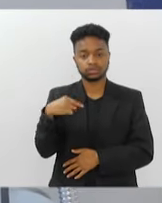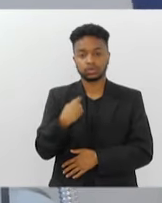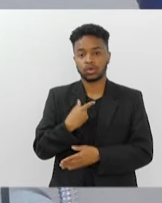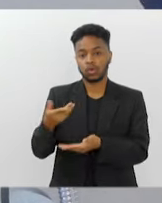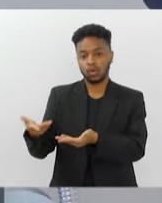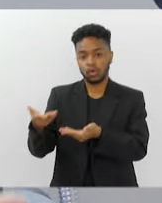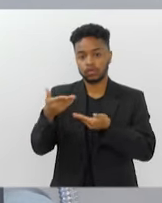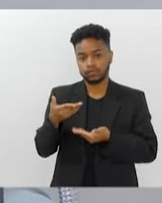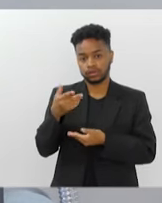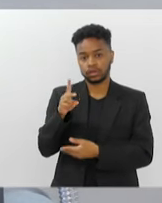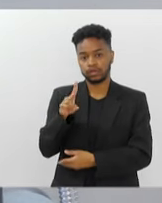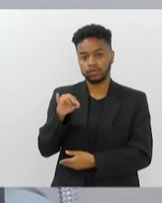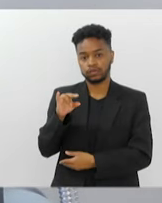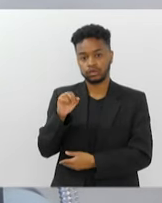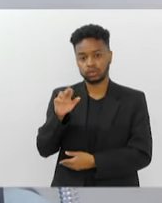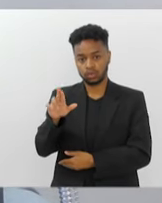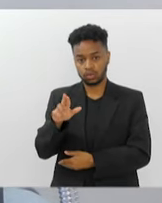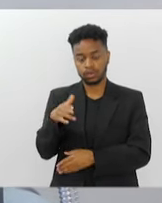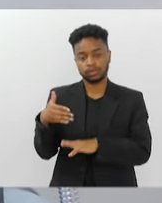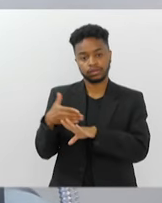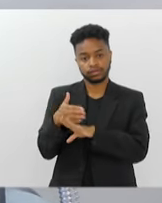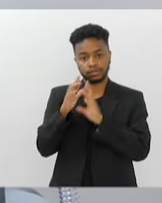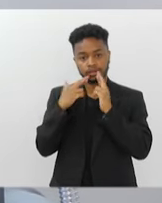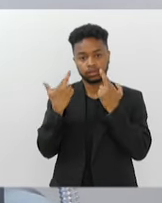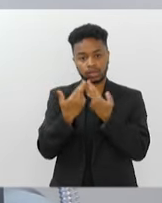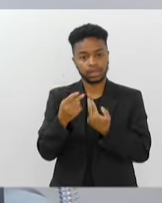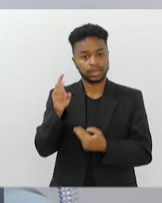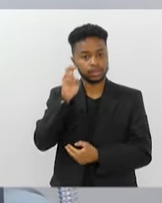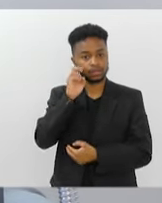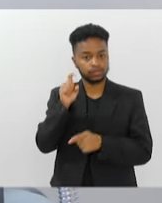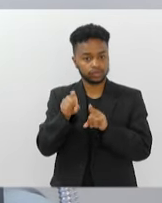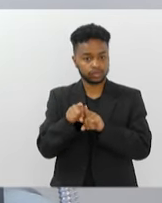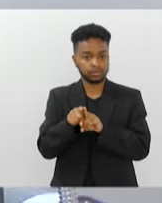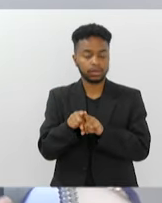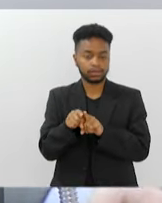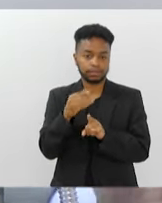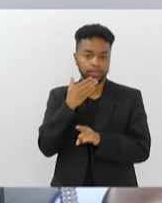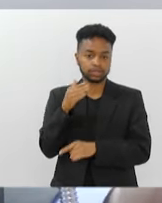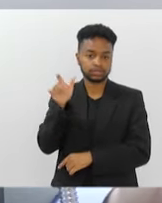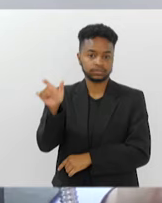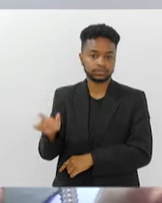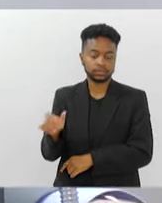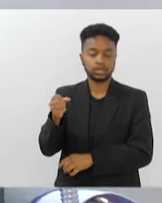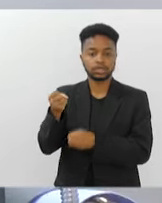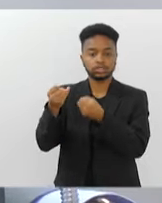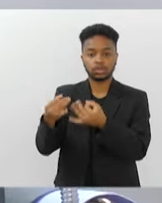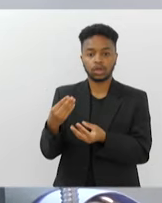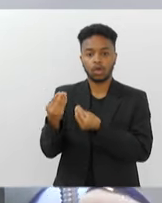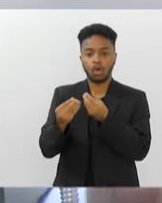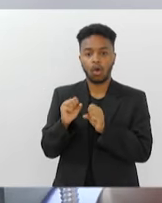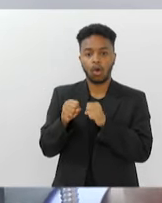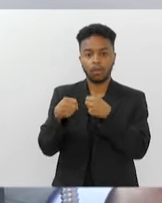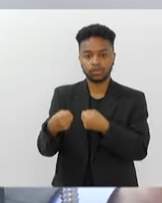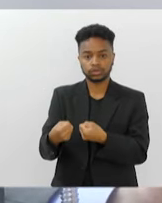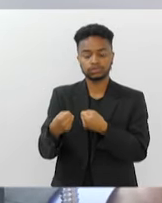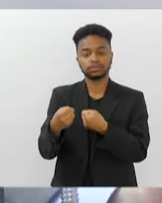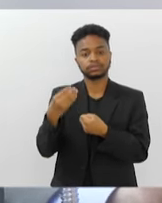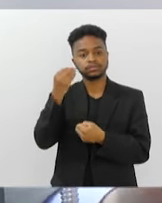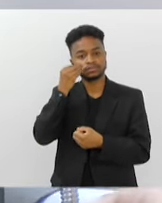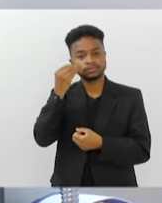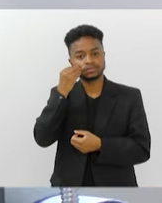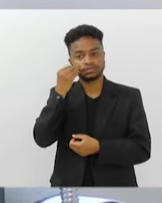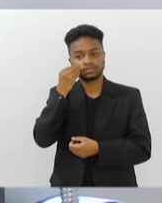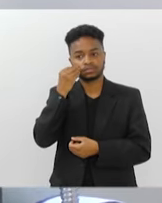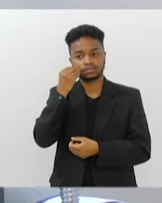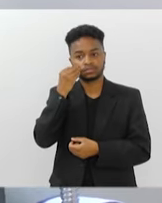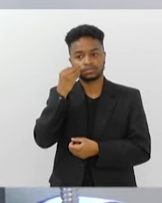convidá-lo para a próxima sessão também na quinta-feira para que ele possa dizer o esforço que ele tem feito para trazer a luz